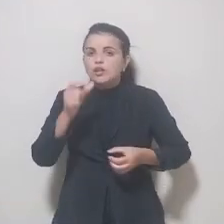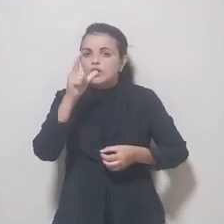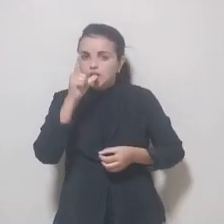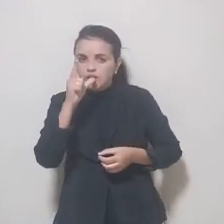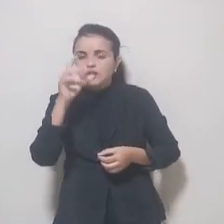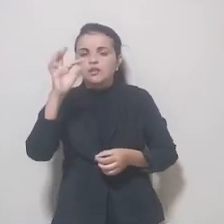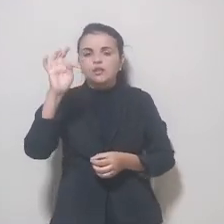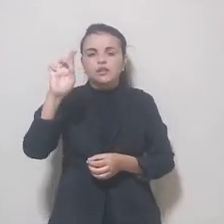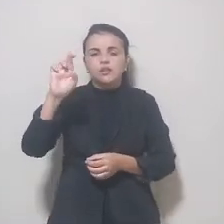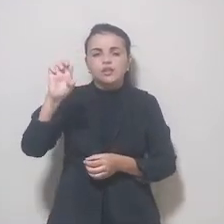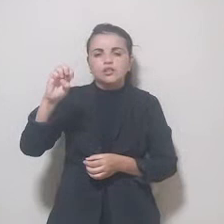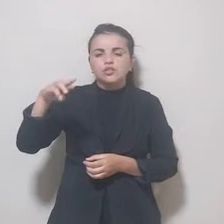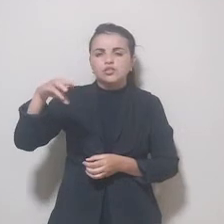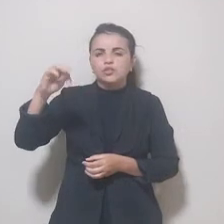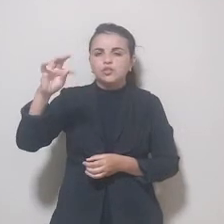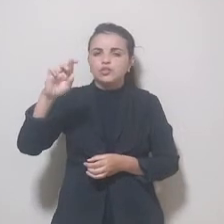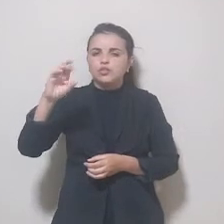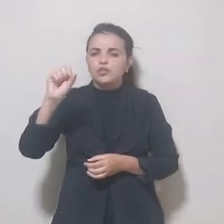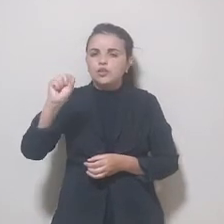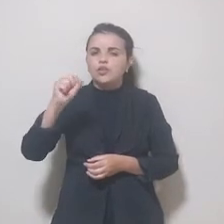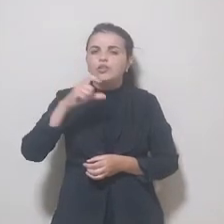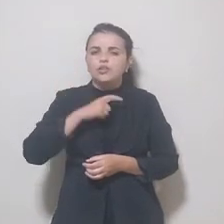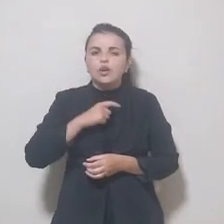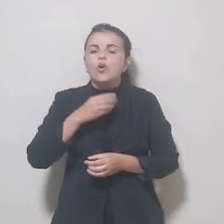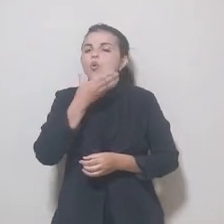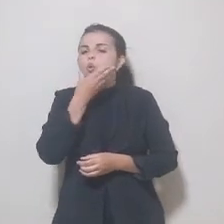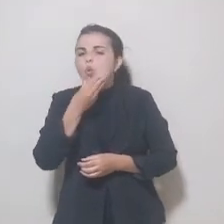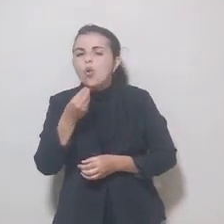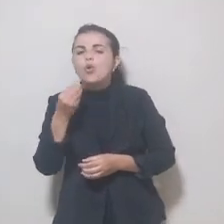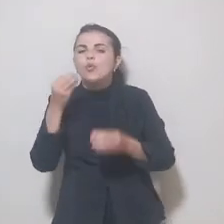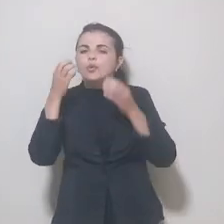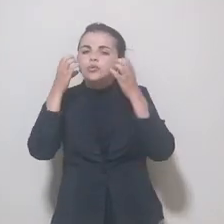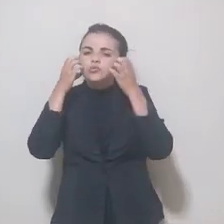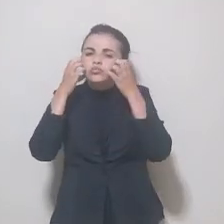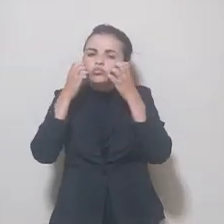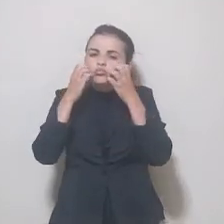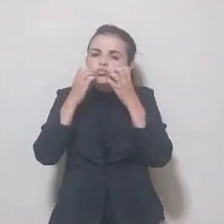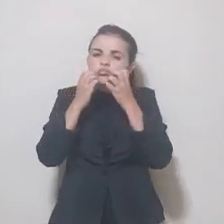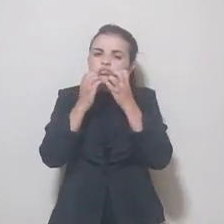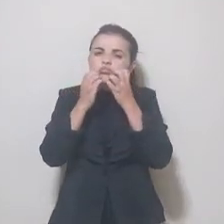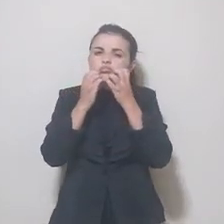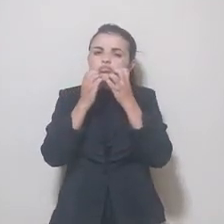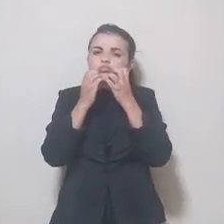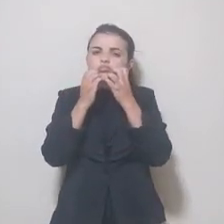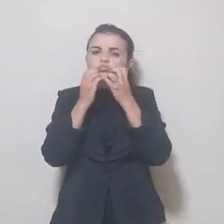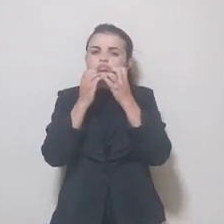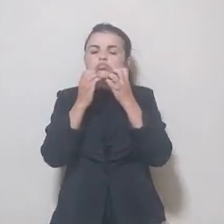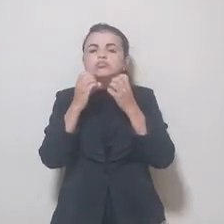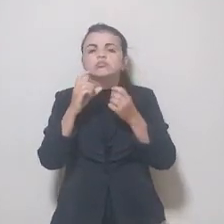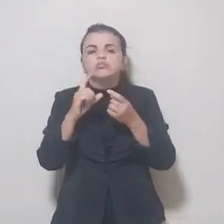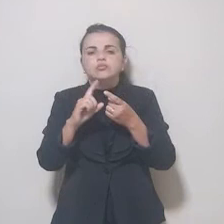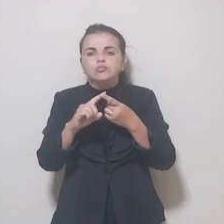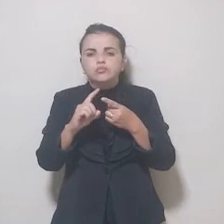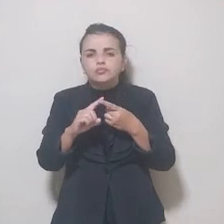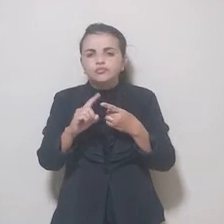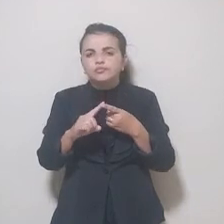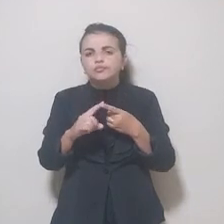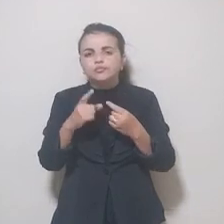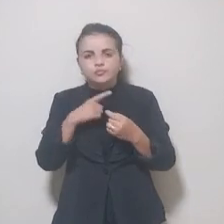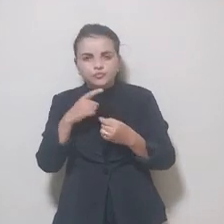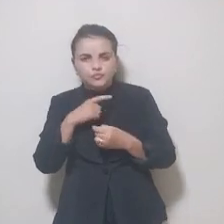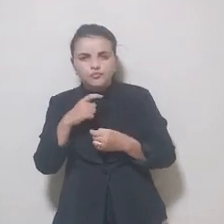tem a testosterona, que faz com que o homem ele consiga ter barba, ele consiga ter um aspecto que a gente chama as características